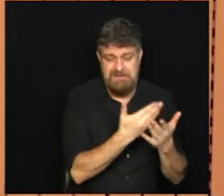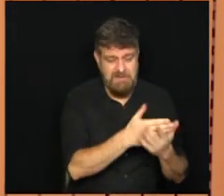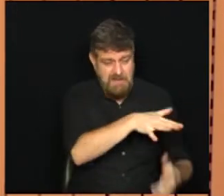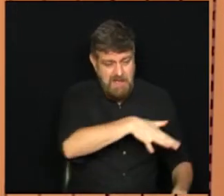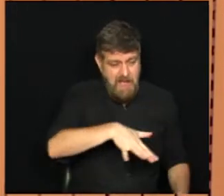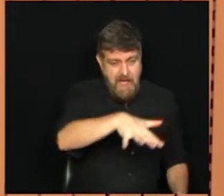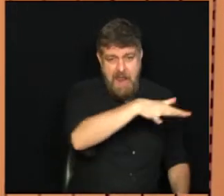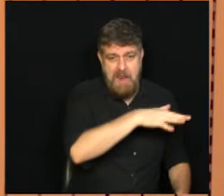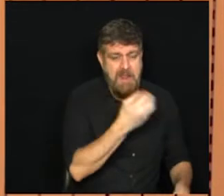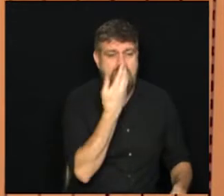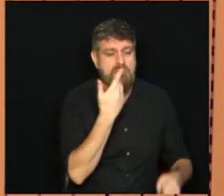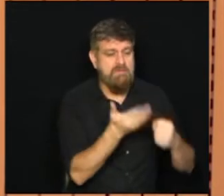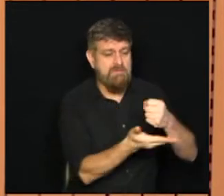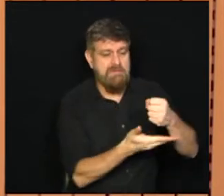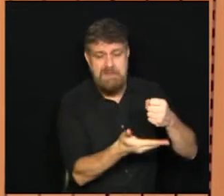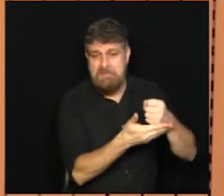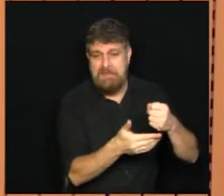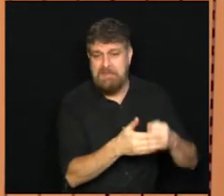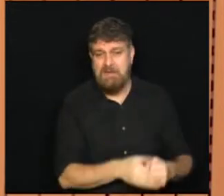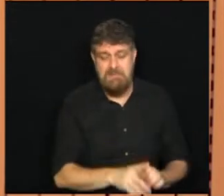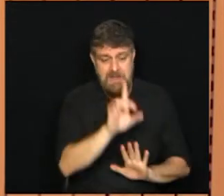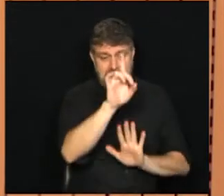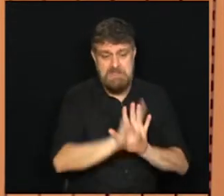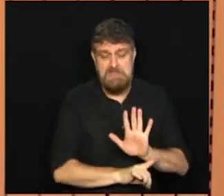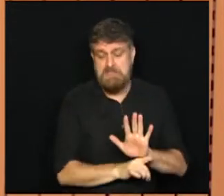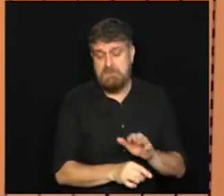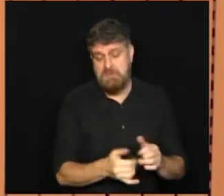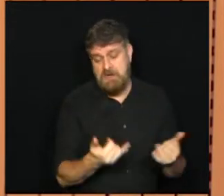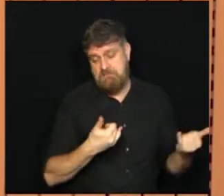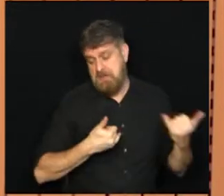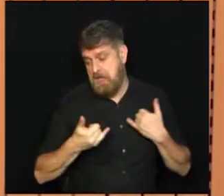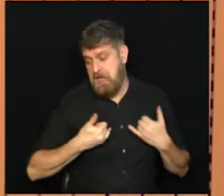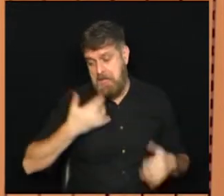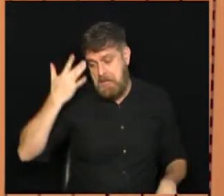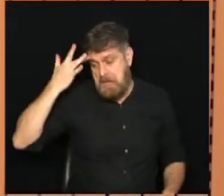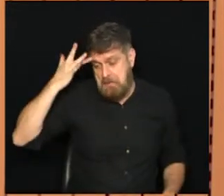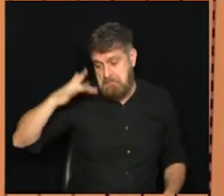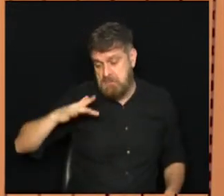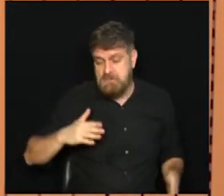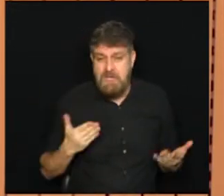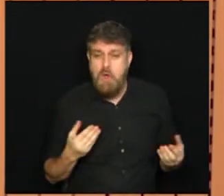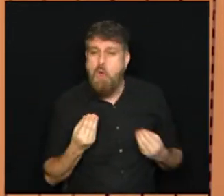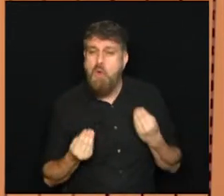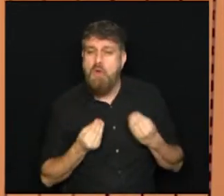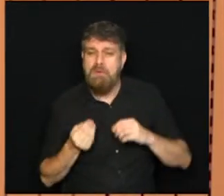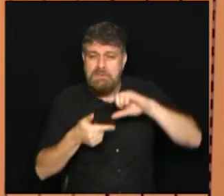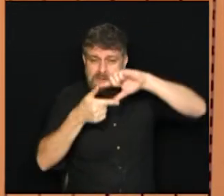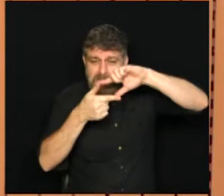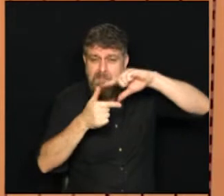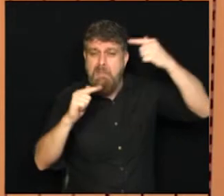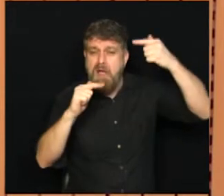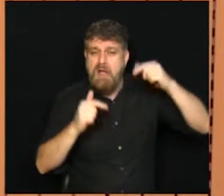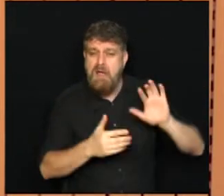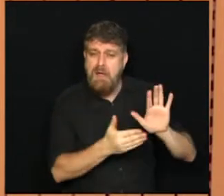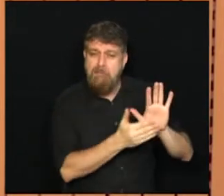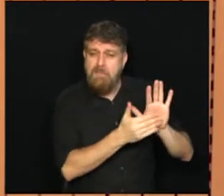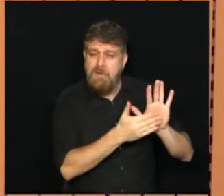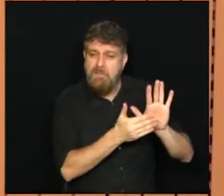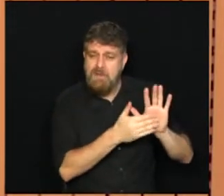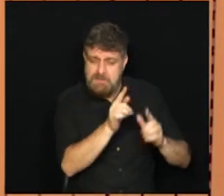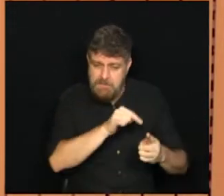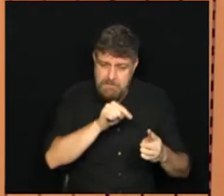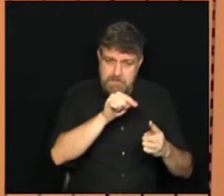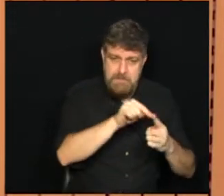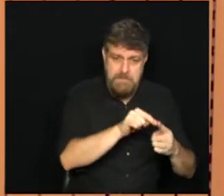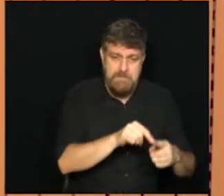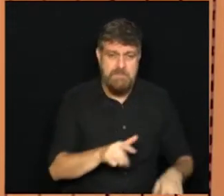ensino fundamental. Então, como que a gente pode destruir esse argumento? Como que a gente pode construir propostas que sejam justamente na formação, que